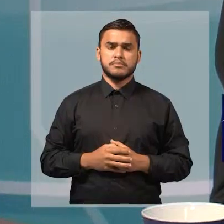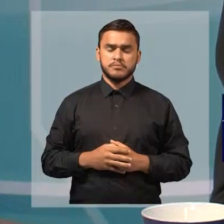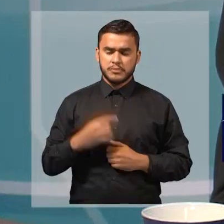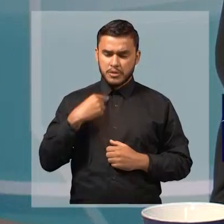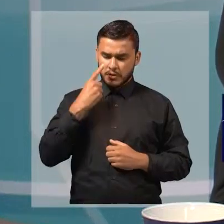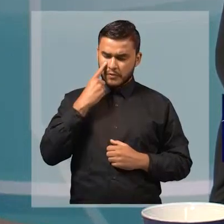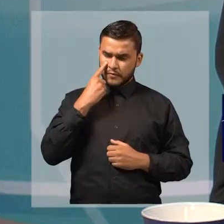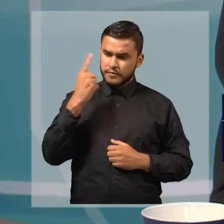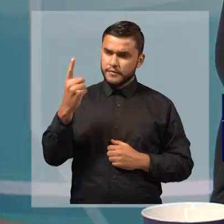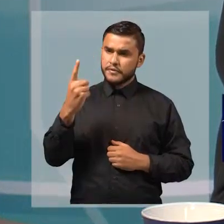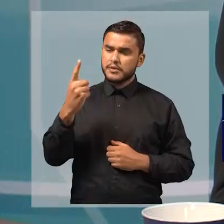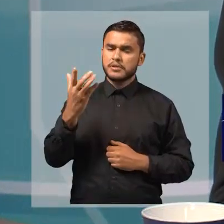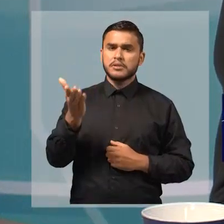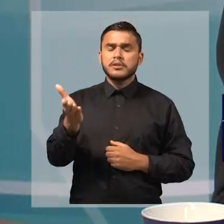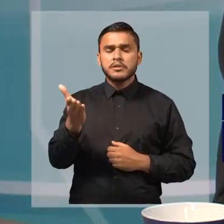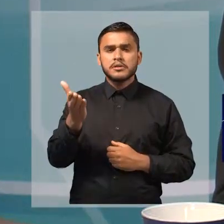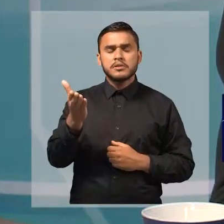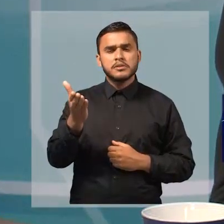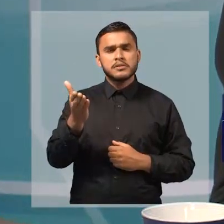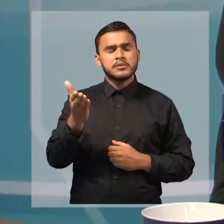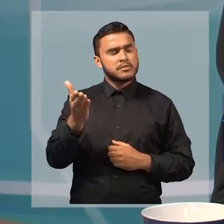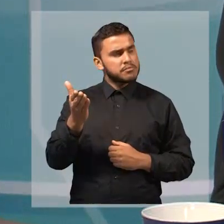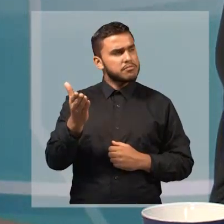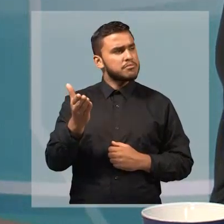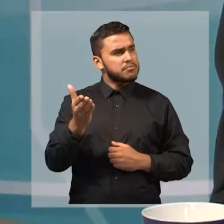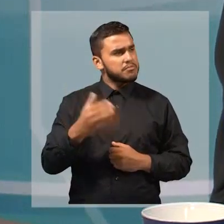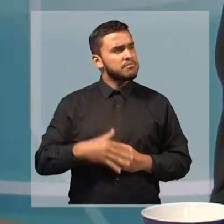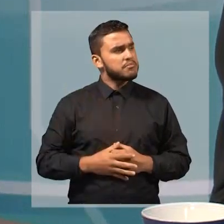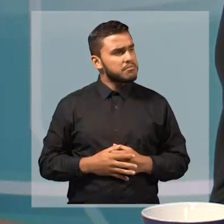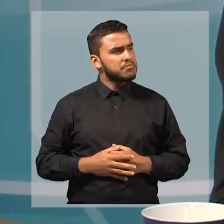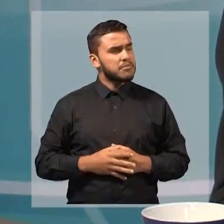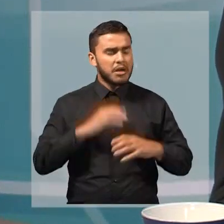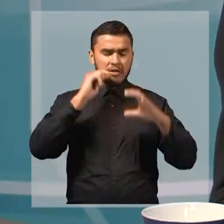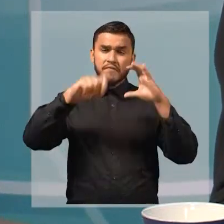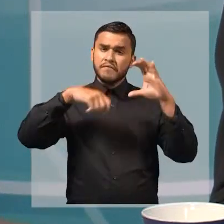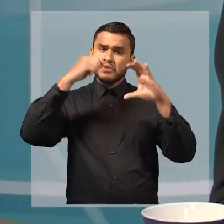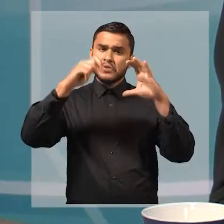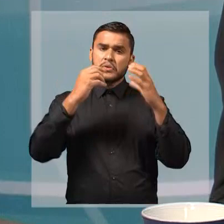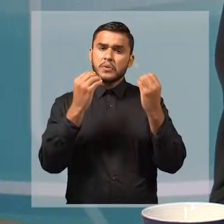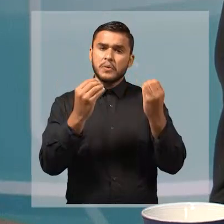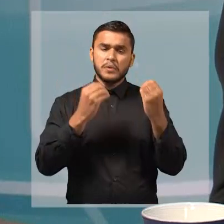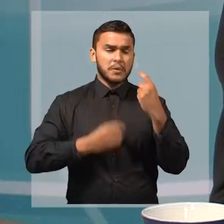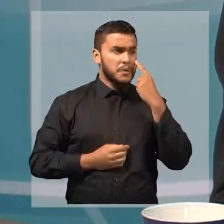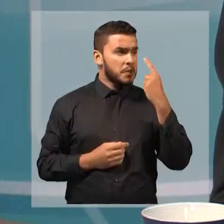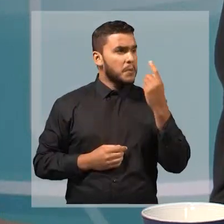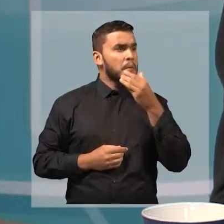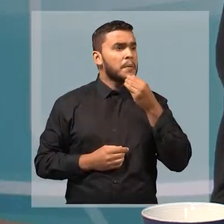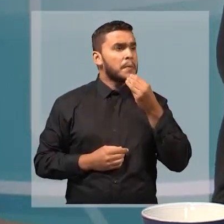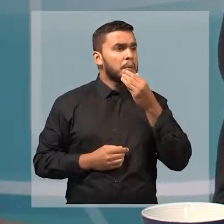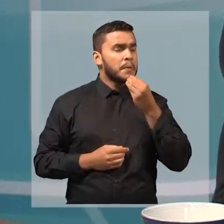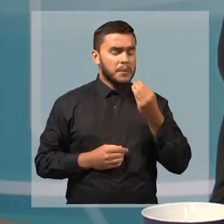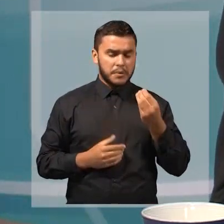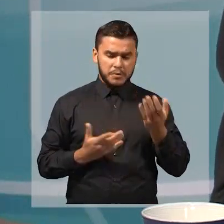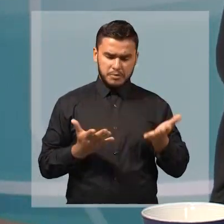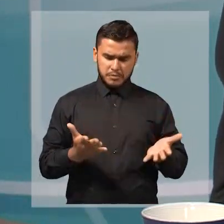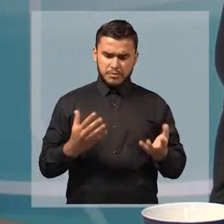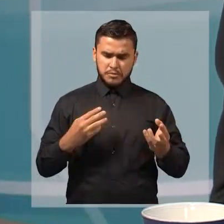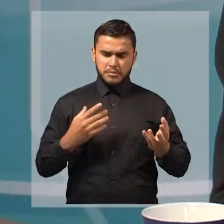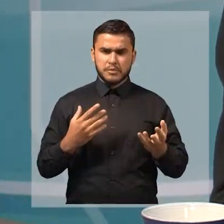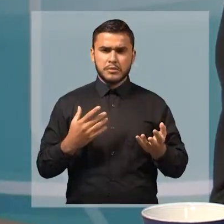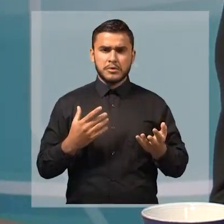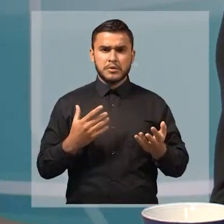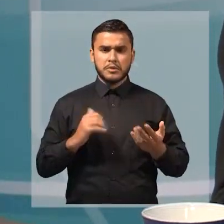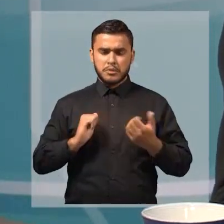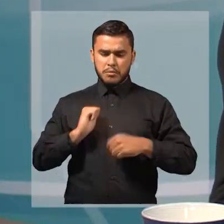essa demonstração, e que não se pode negar, é impressionante como é que um magistrado, né, perde o decoro,